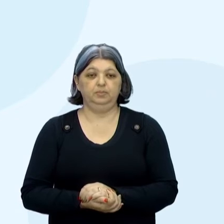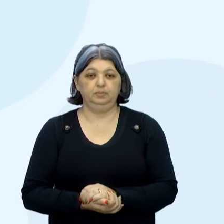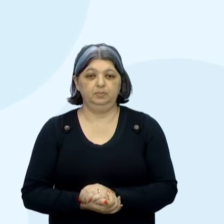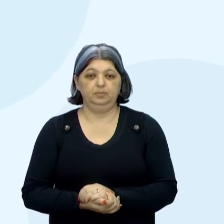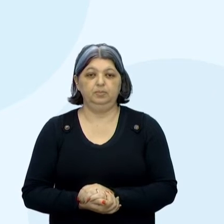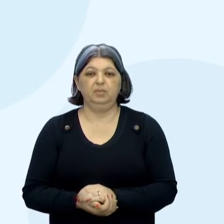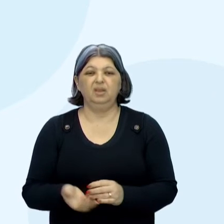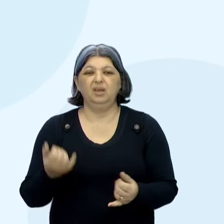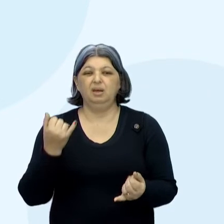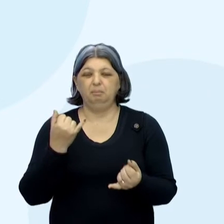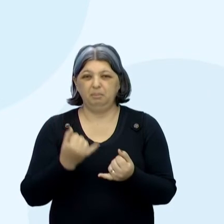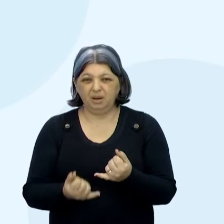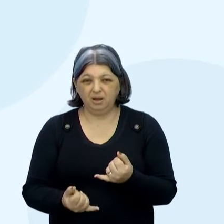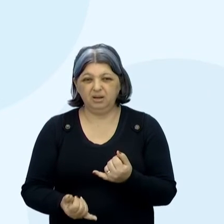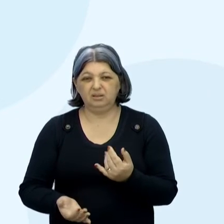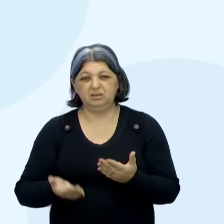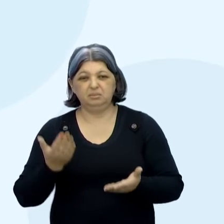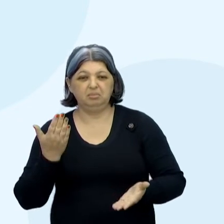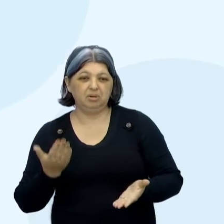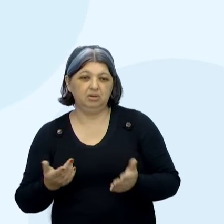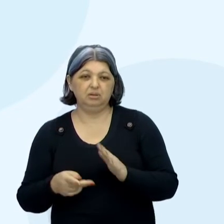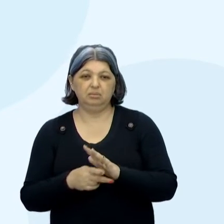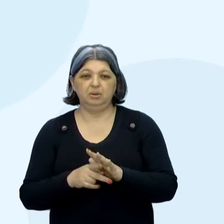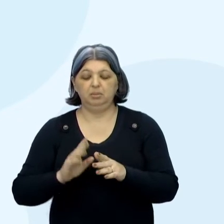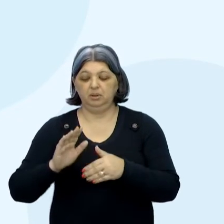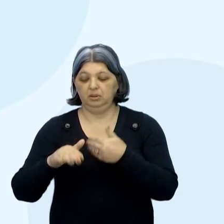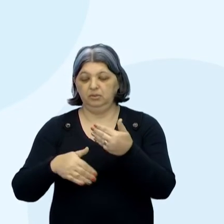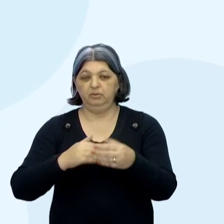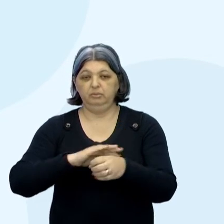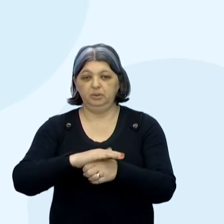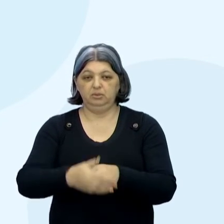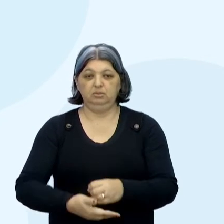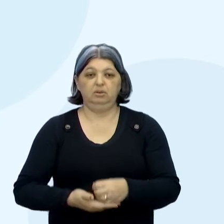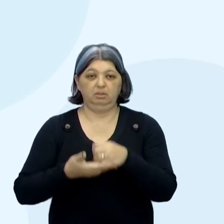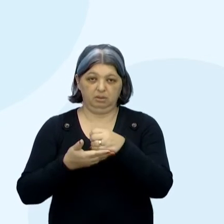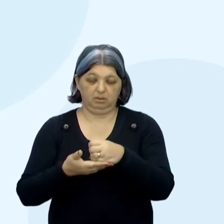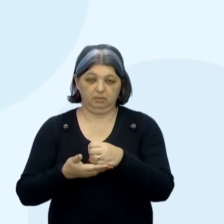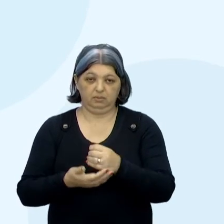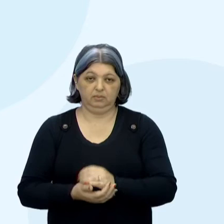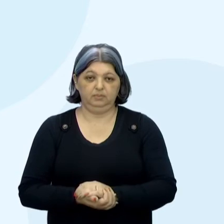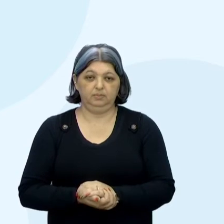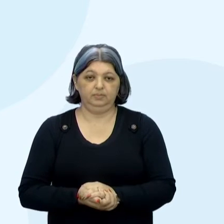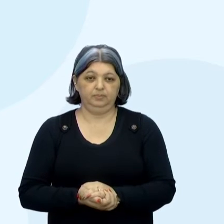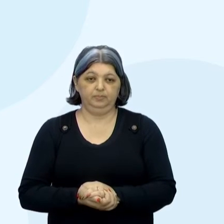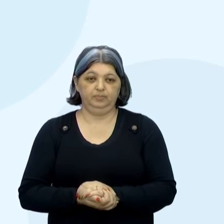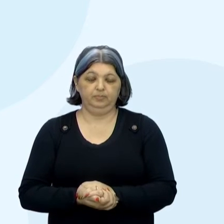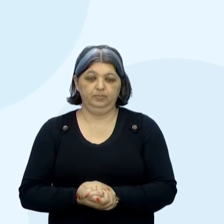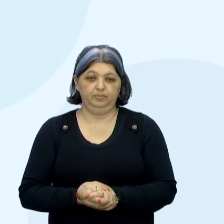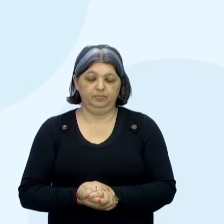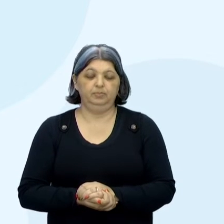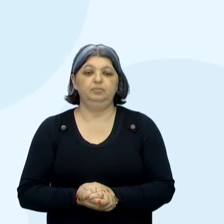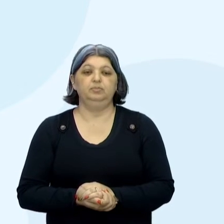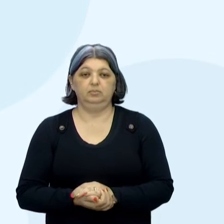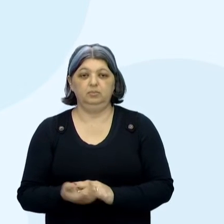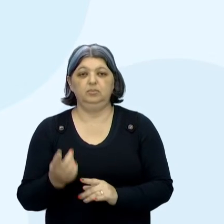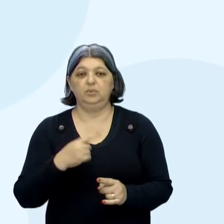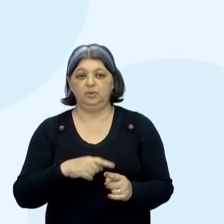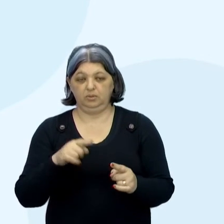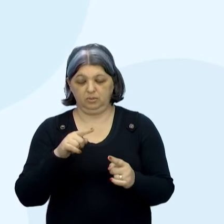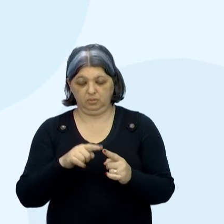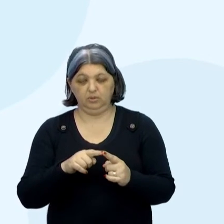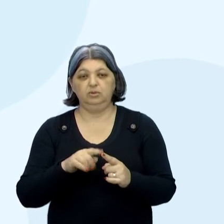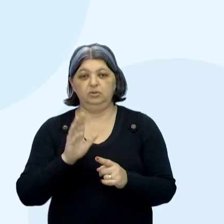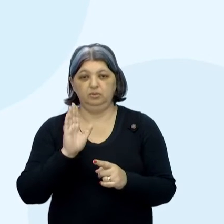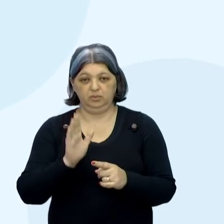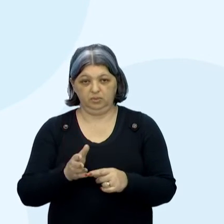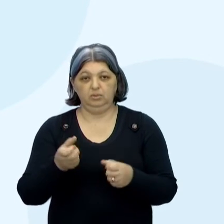Parece moda, né? Desenvolvimento sustentável. Nós comentamos aí sobre os objetivos do desenvolvimento